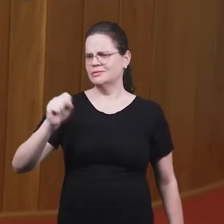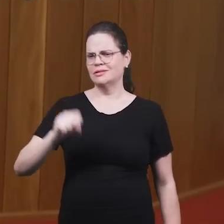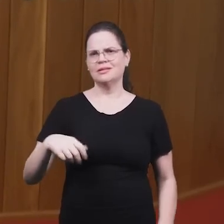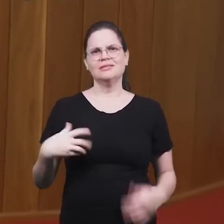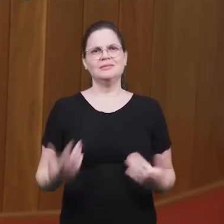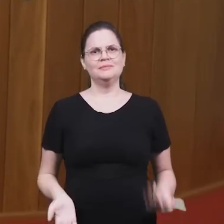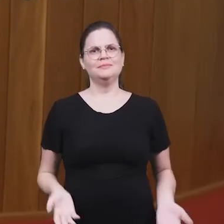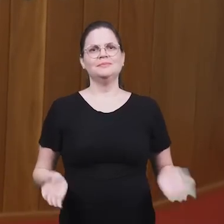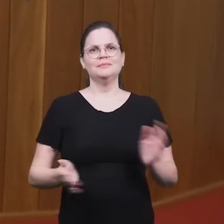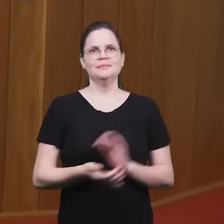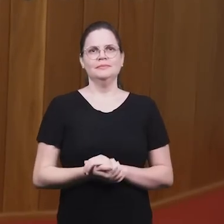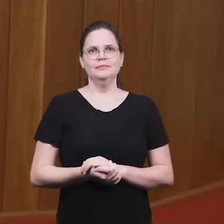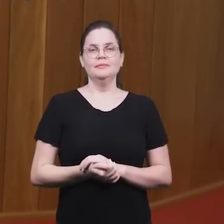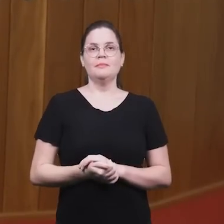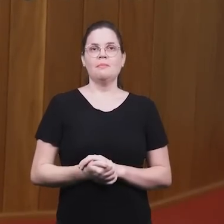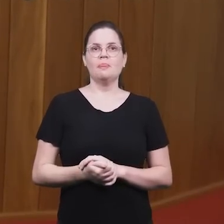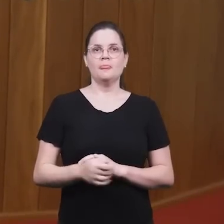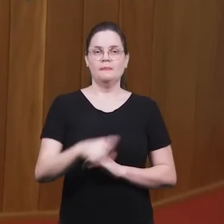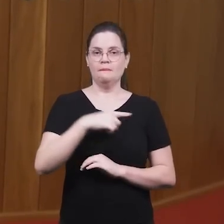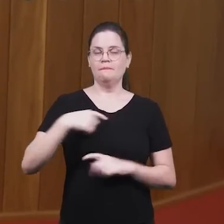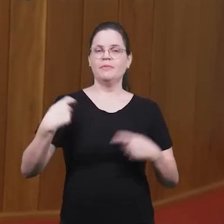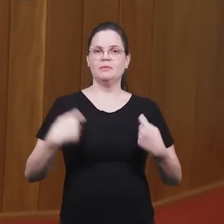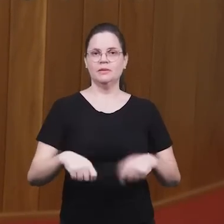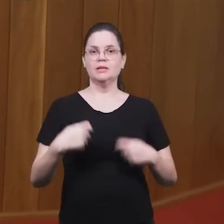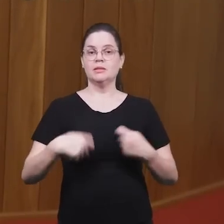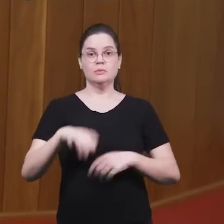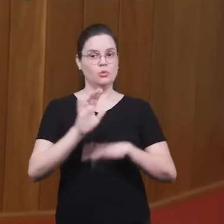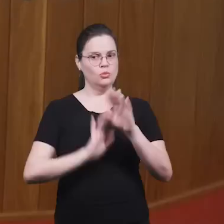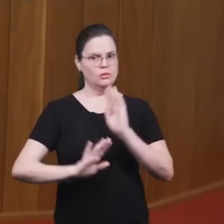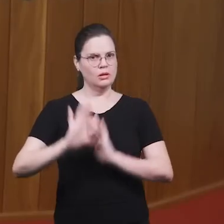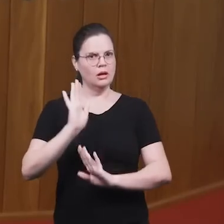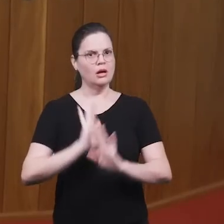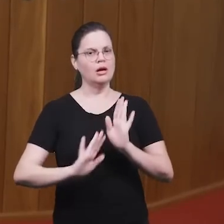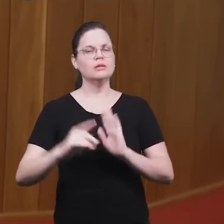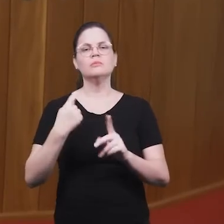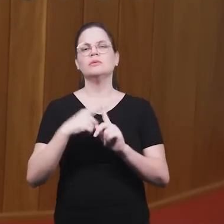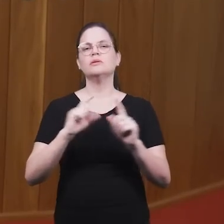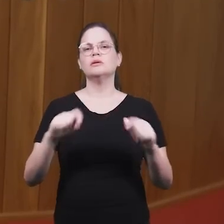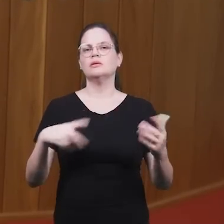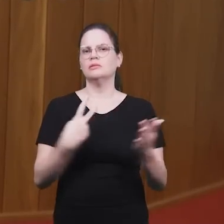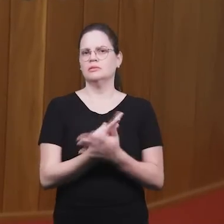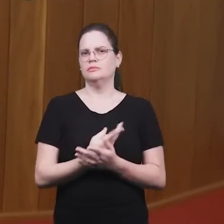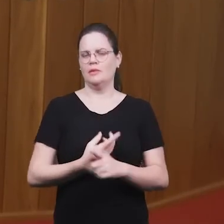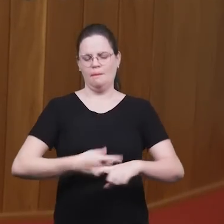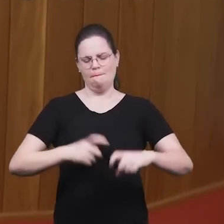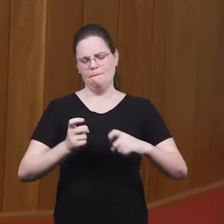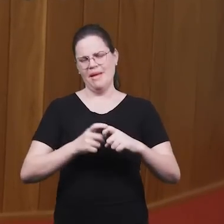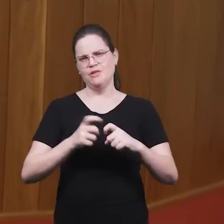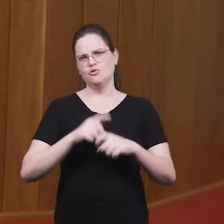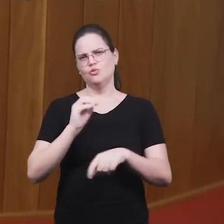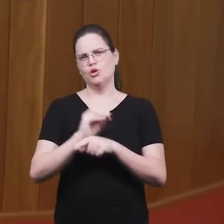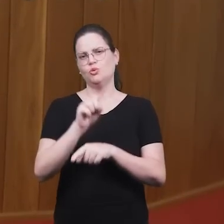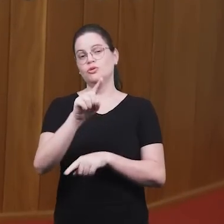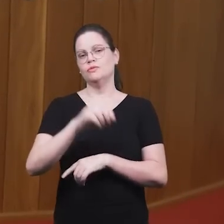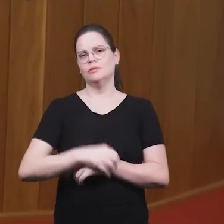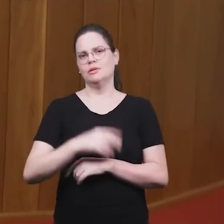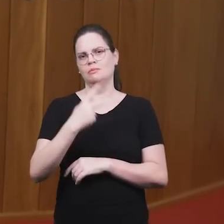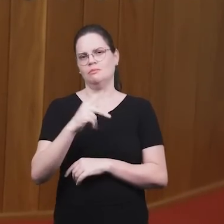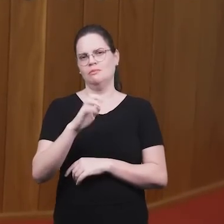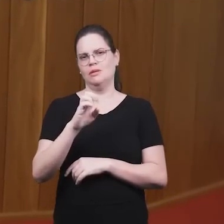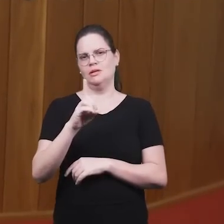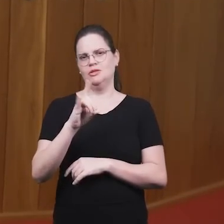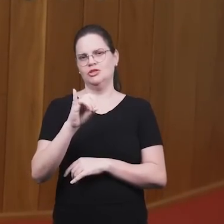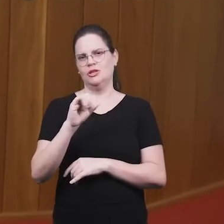Sim. Então, a gente tem que ter esse cuidado. Sabe por quê? Qual é o médico que cuida de vocês?